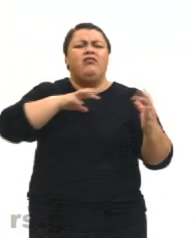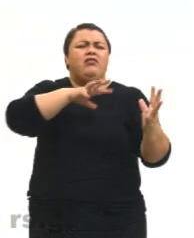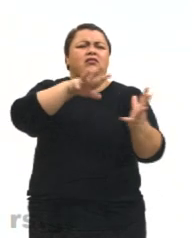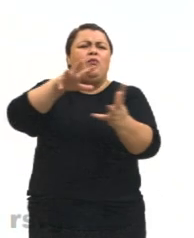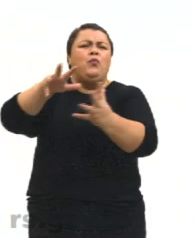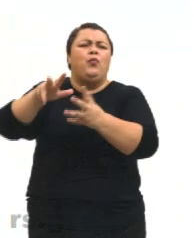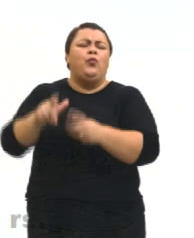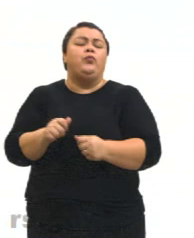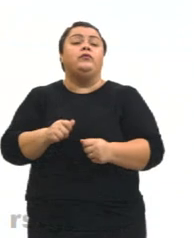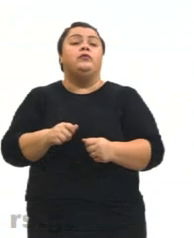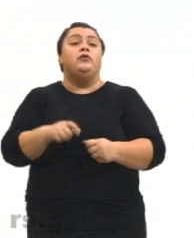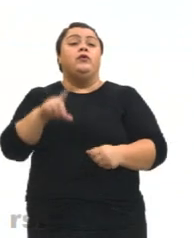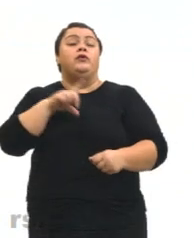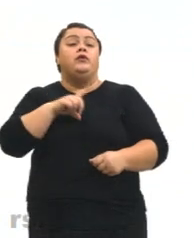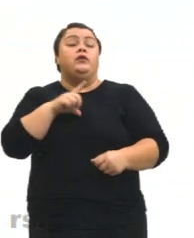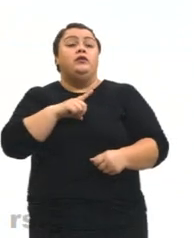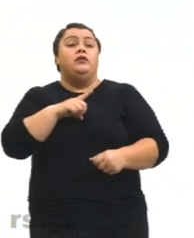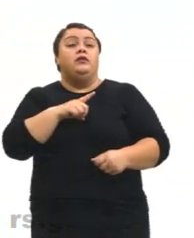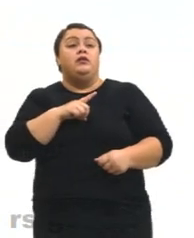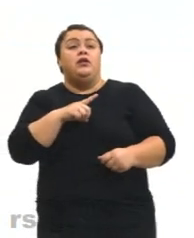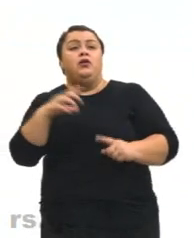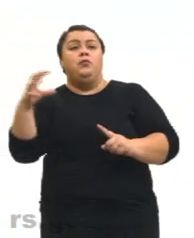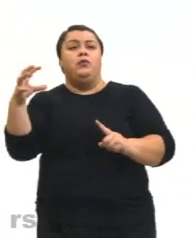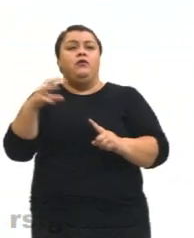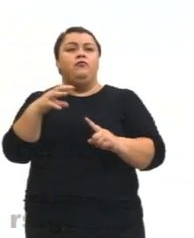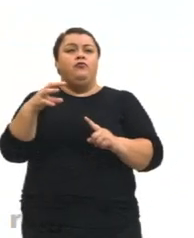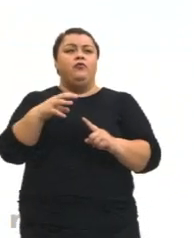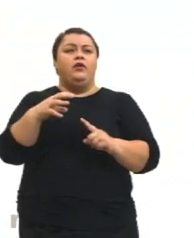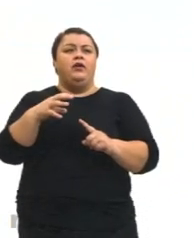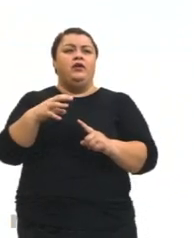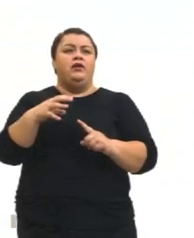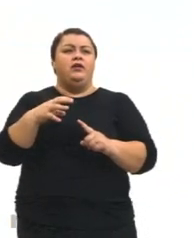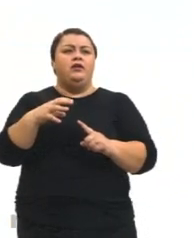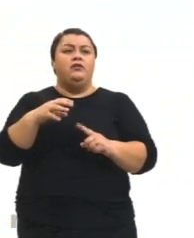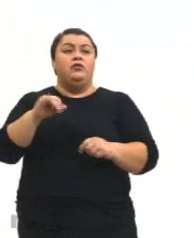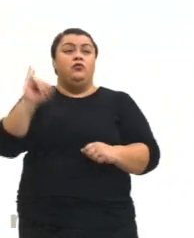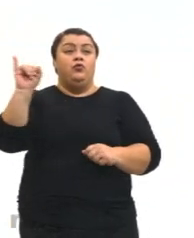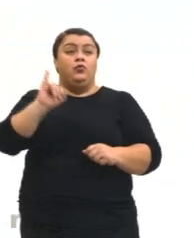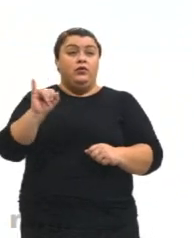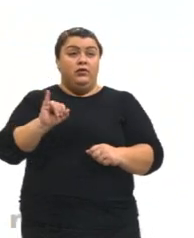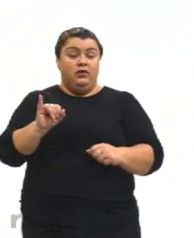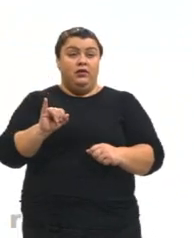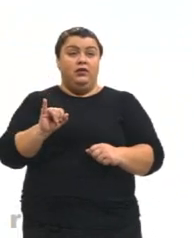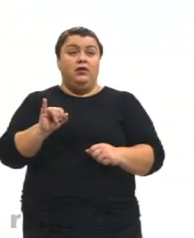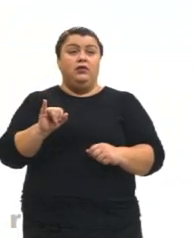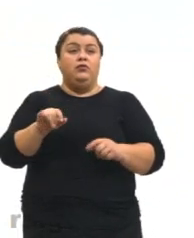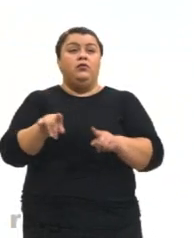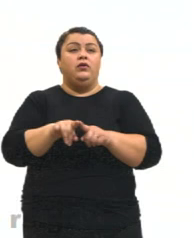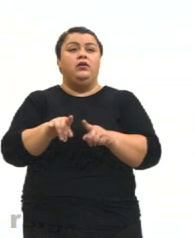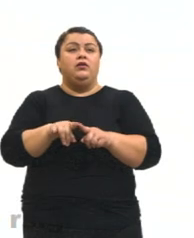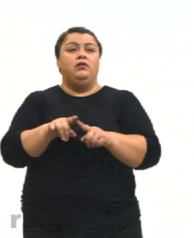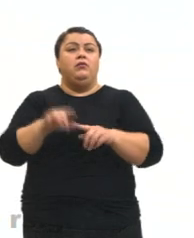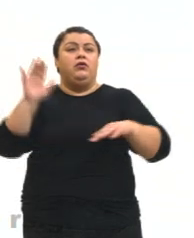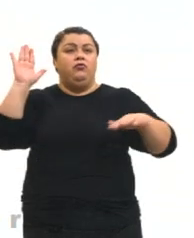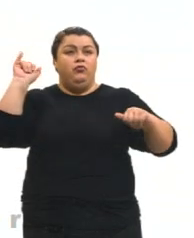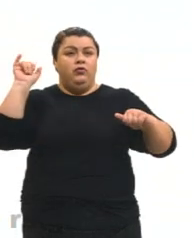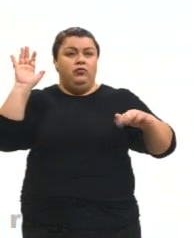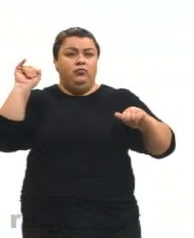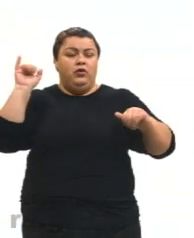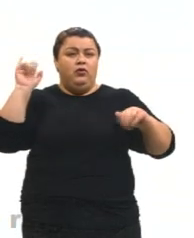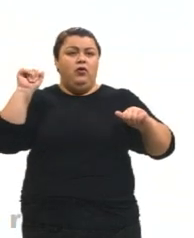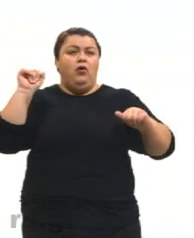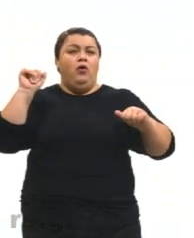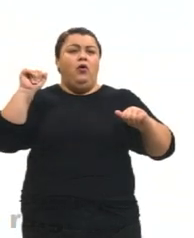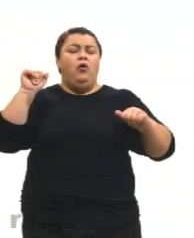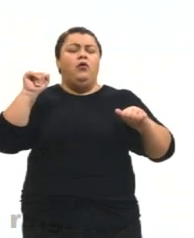a gente vai ter ali uma influência muito grande do italiano e do espanhol né